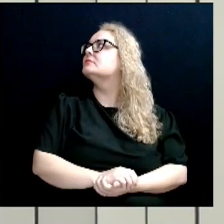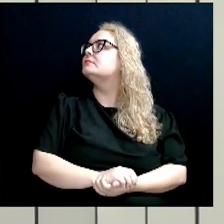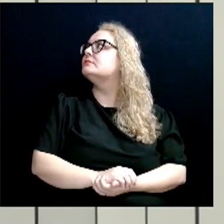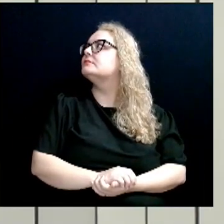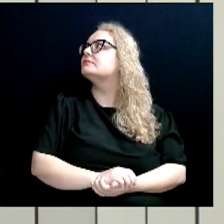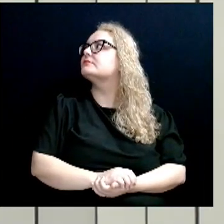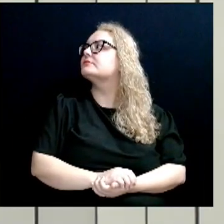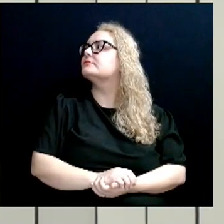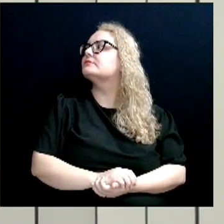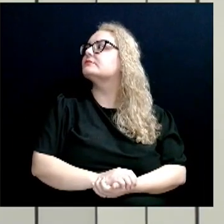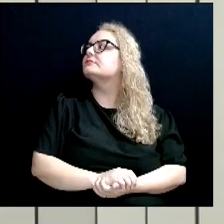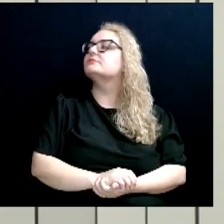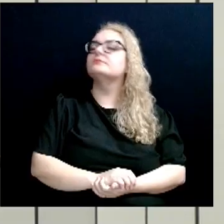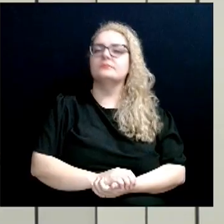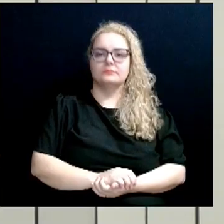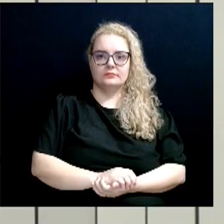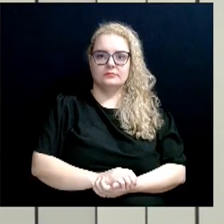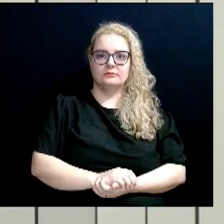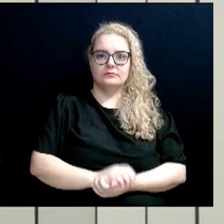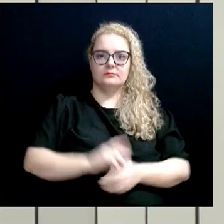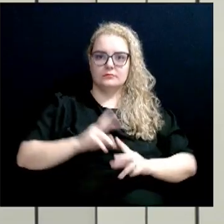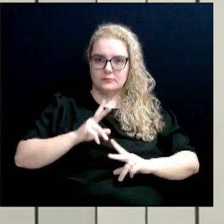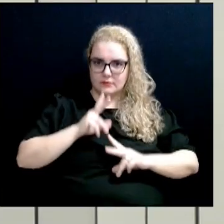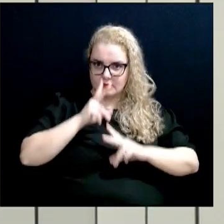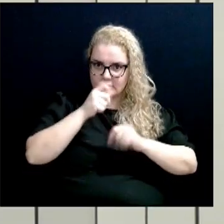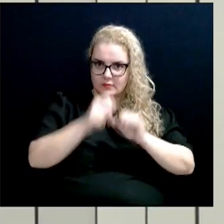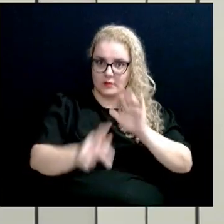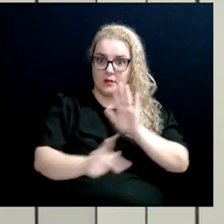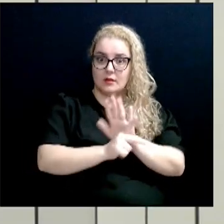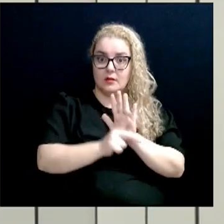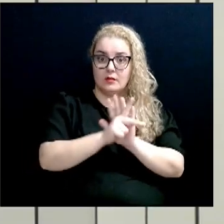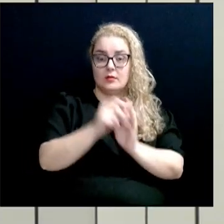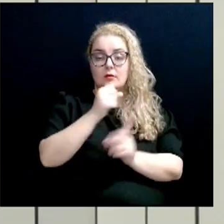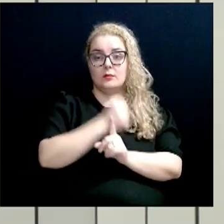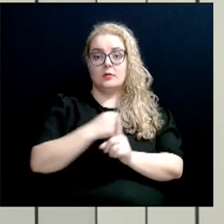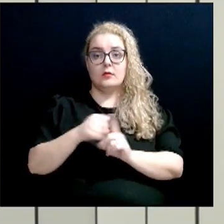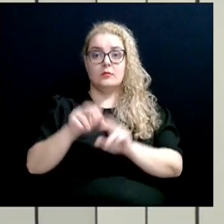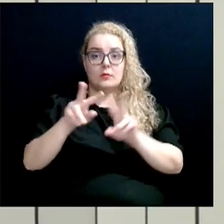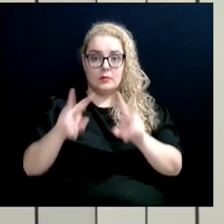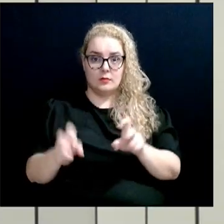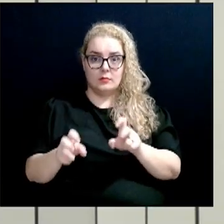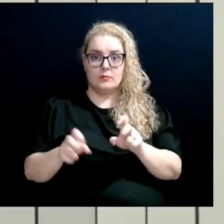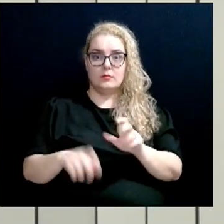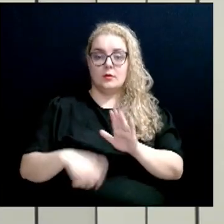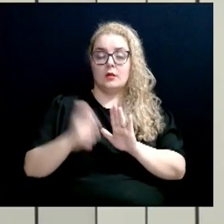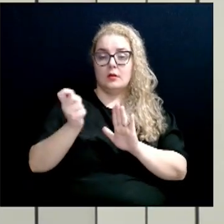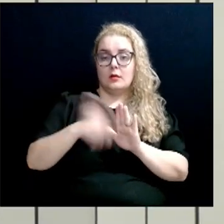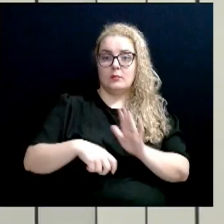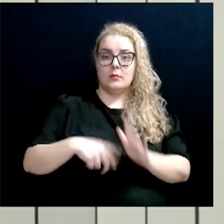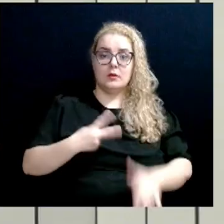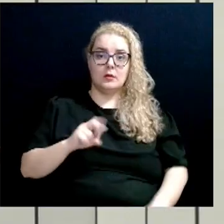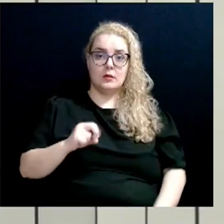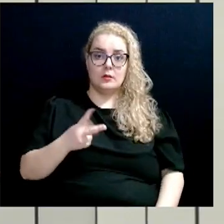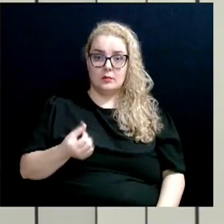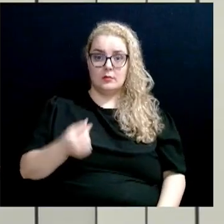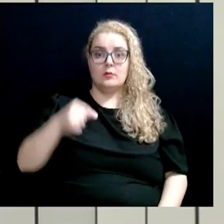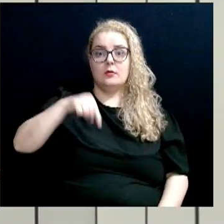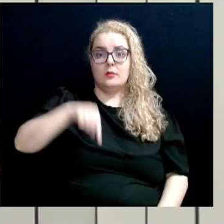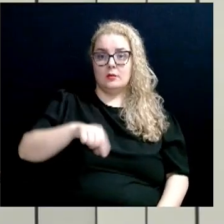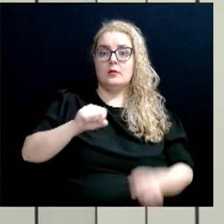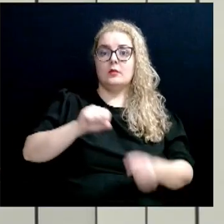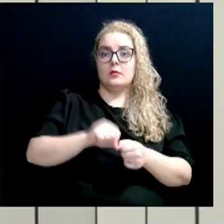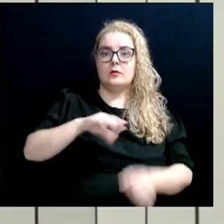O fortalecimento de projetos sociais foi o tema do Capacita 2026, realizado em Campinas. O